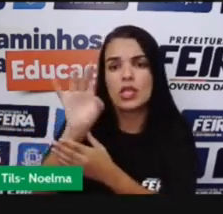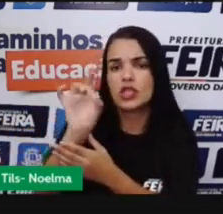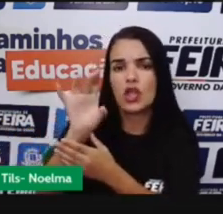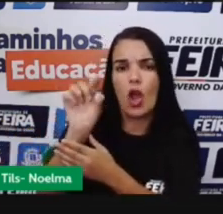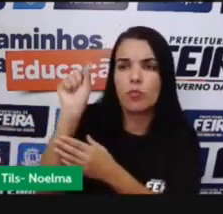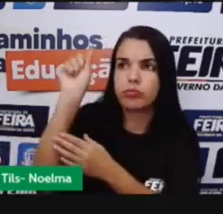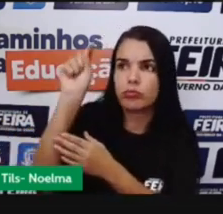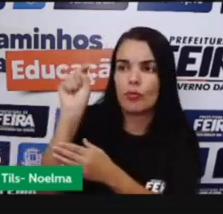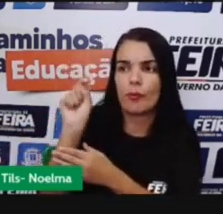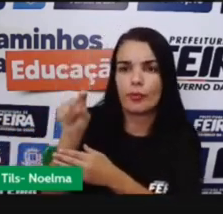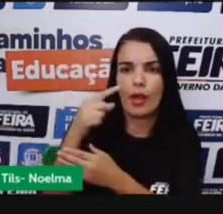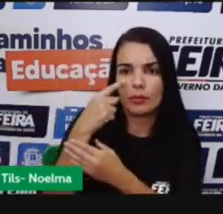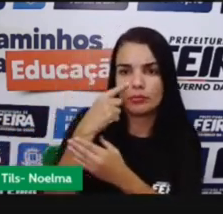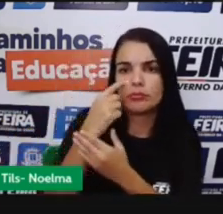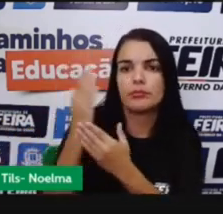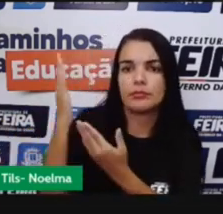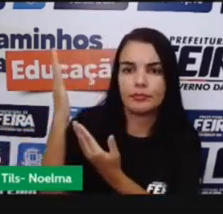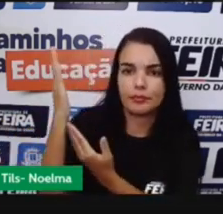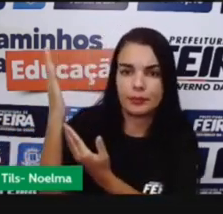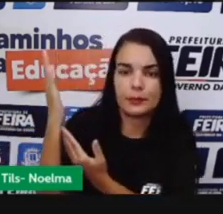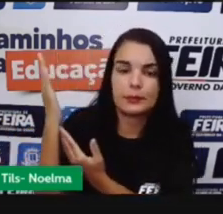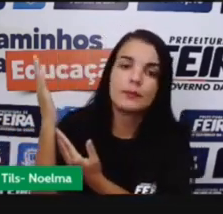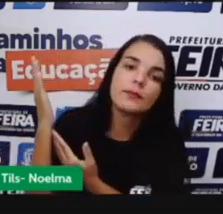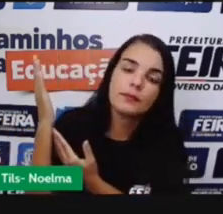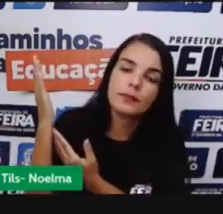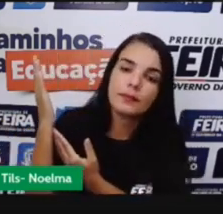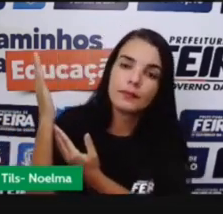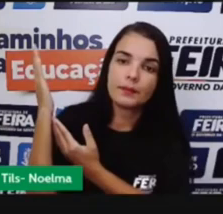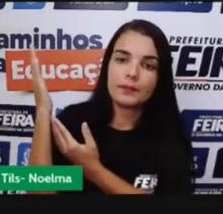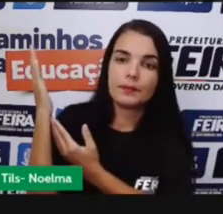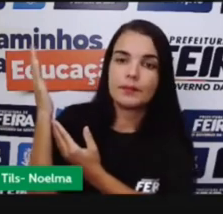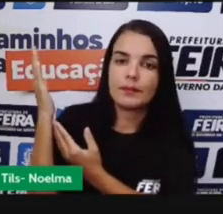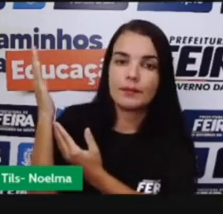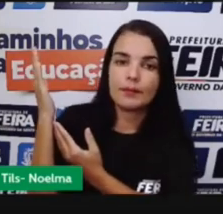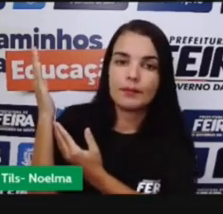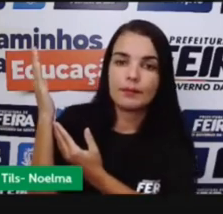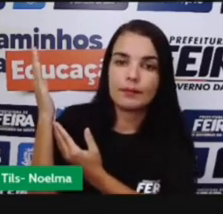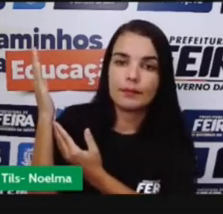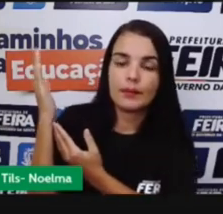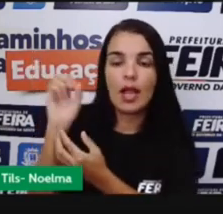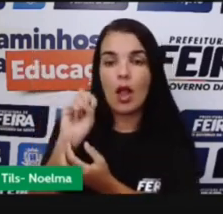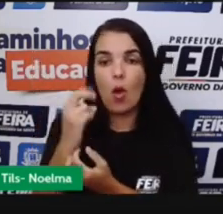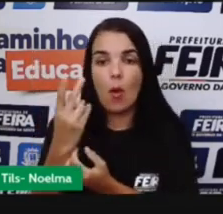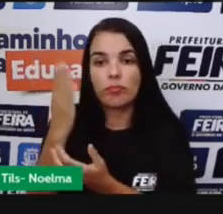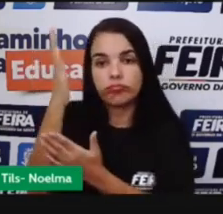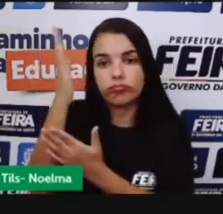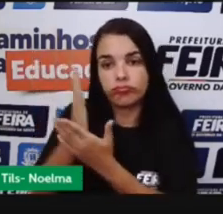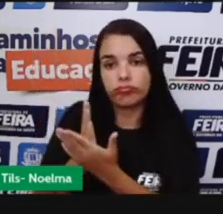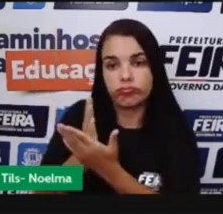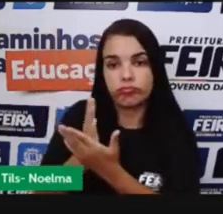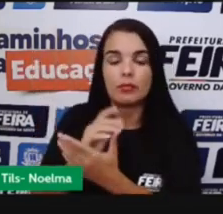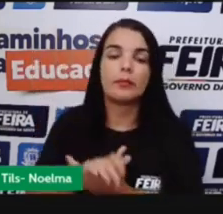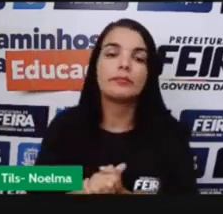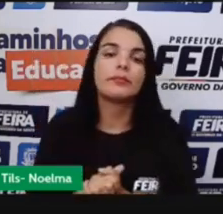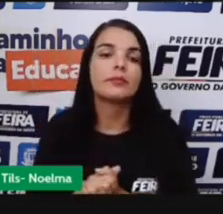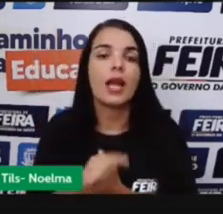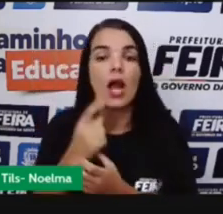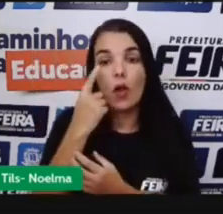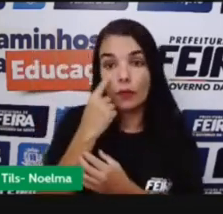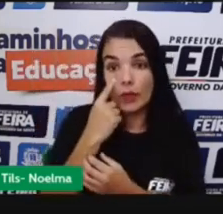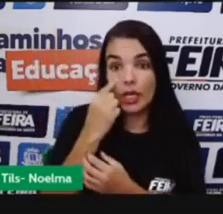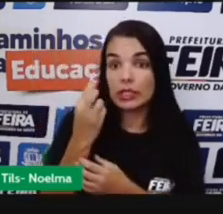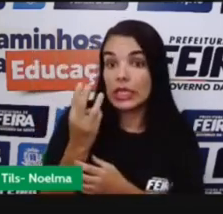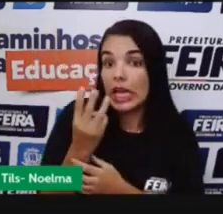símbolo, que é o símbolo de dois pontinhos, ou então uma barrinha. Tanto essa forma